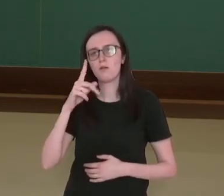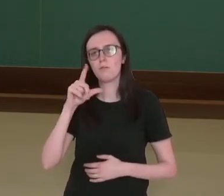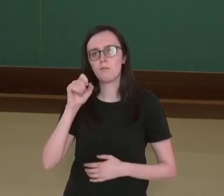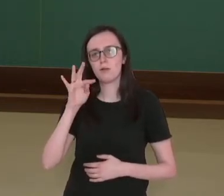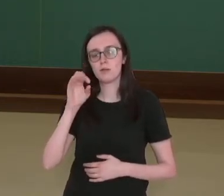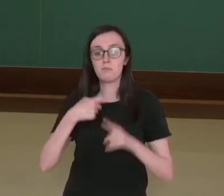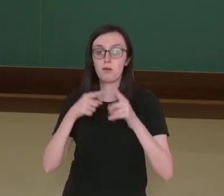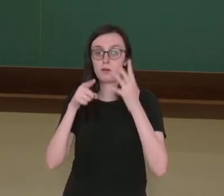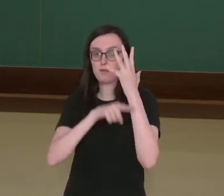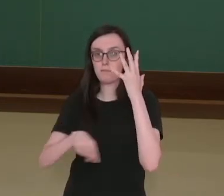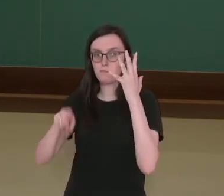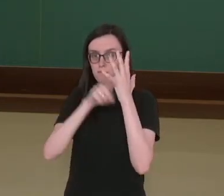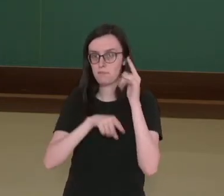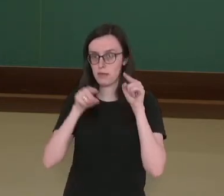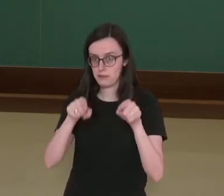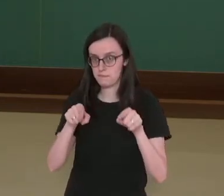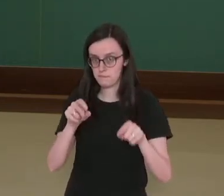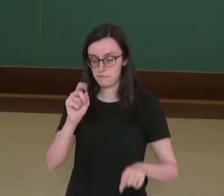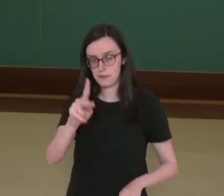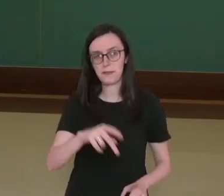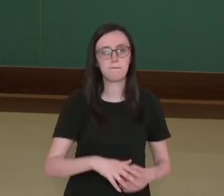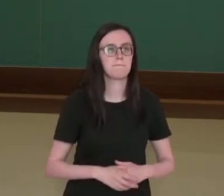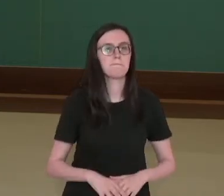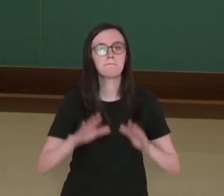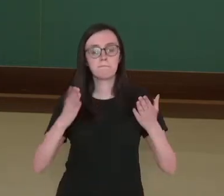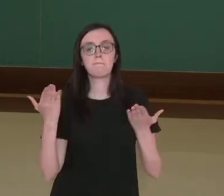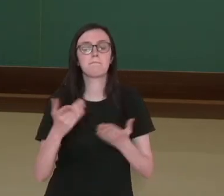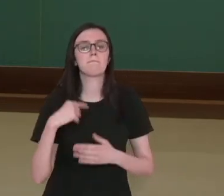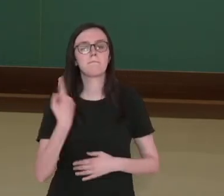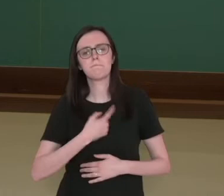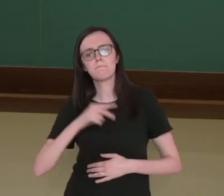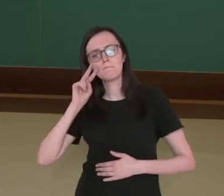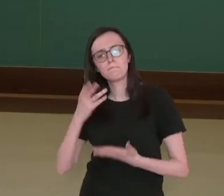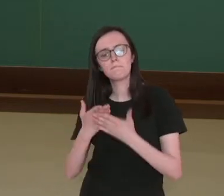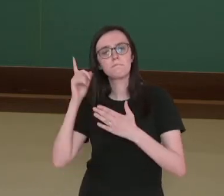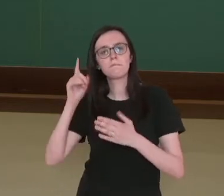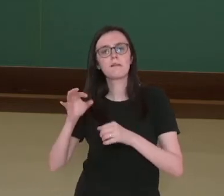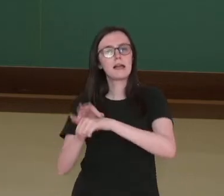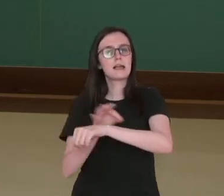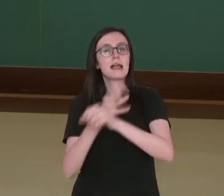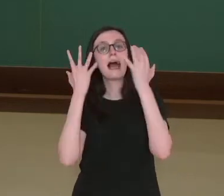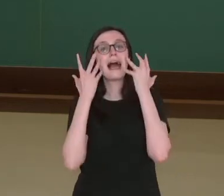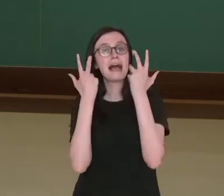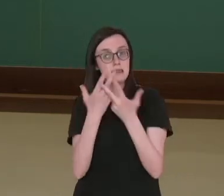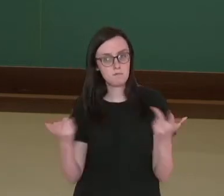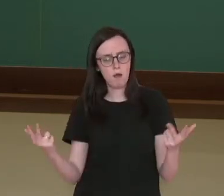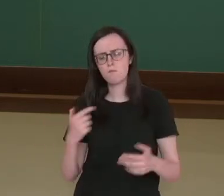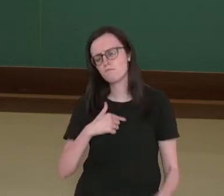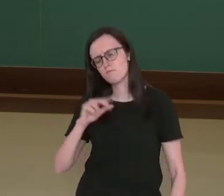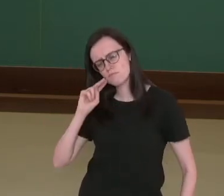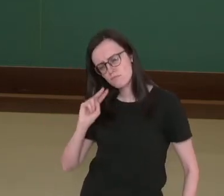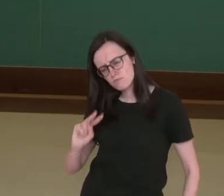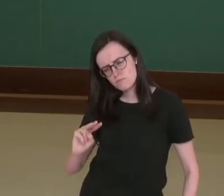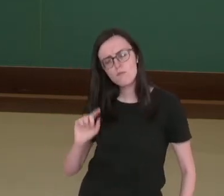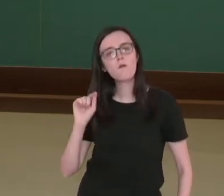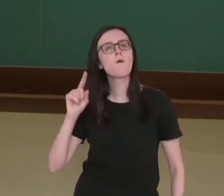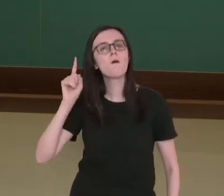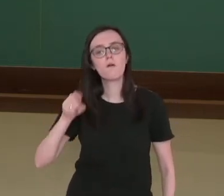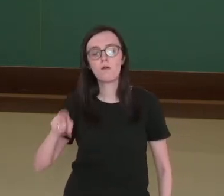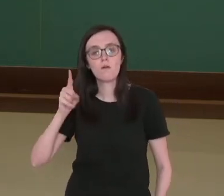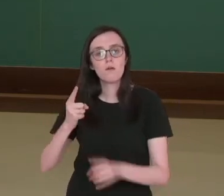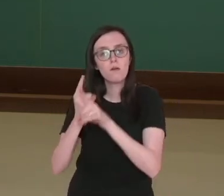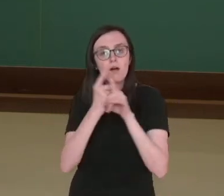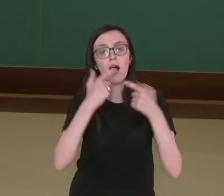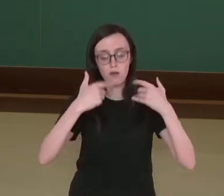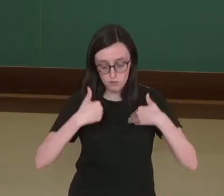faz a fotossíntese, tá? Agora nós vamos ver a célula animal. A célula animal é aquelas que são encontradas